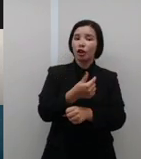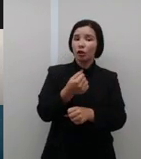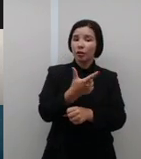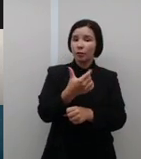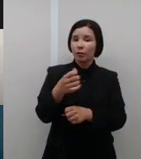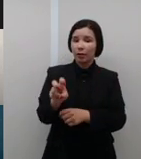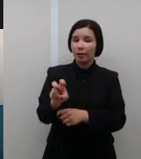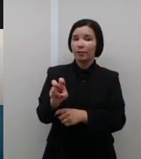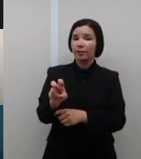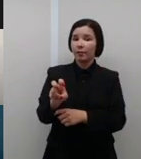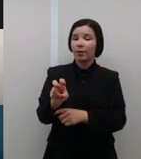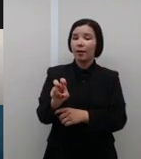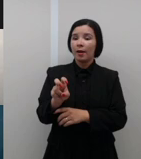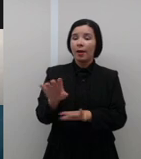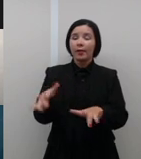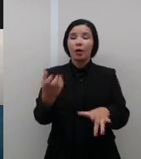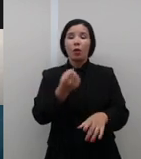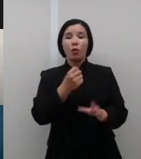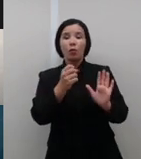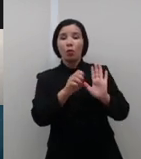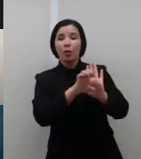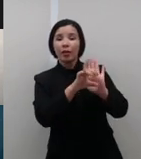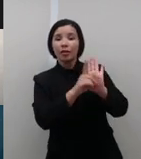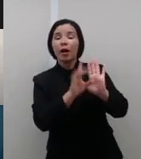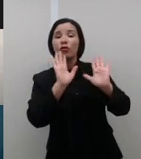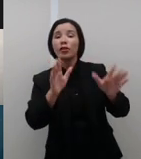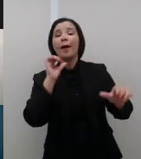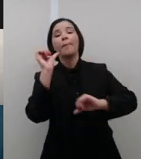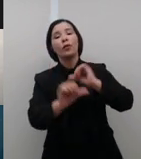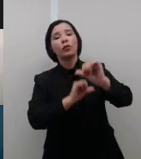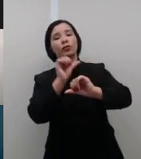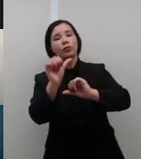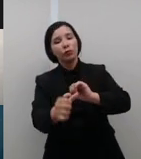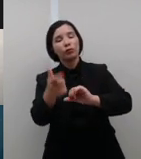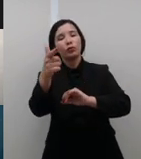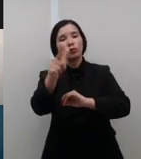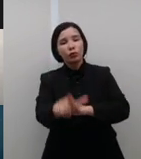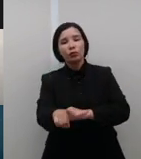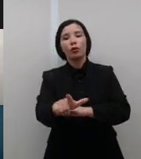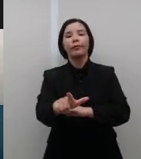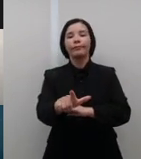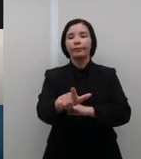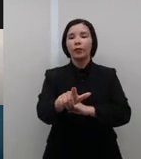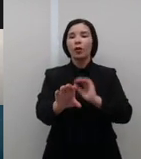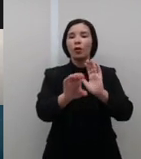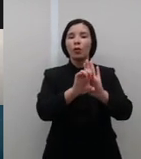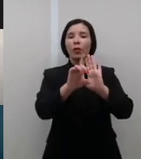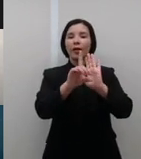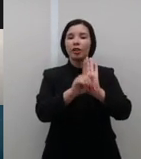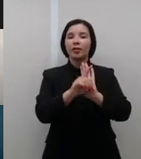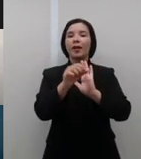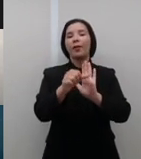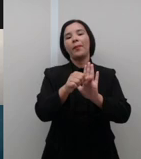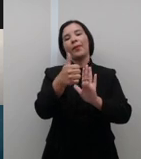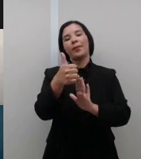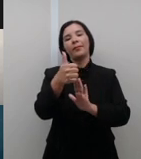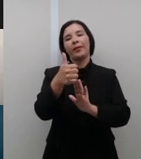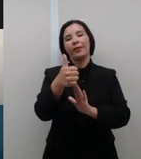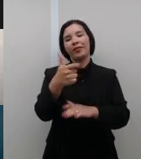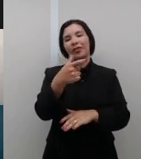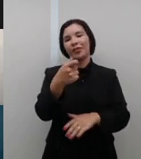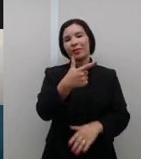tinha mudado, que passaria a ser de novo, no caso, o edital primeiro, que falava em 2013. O 2015